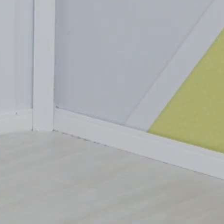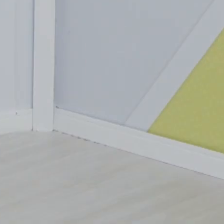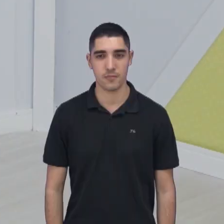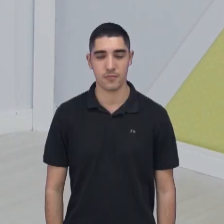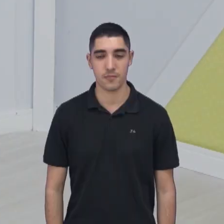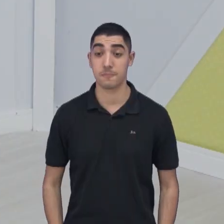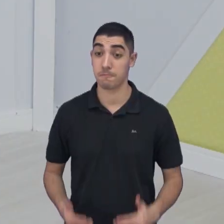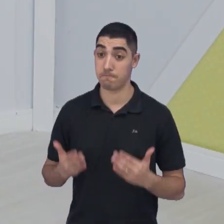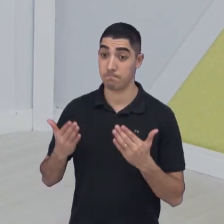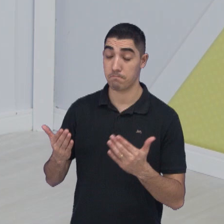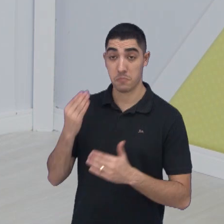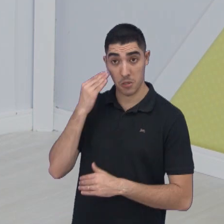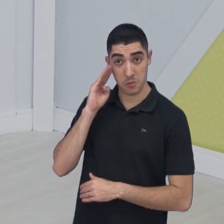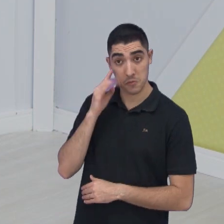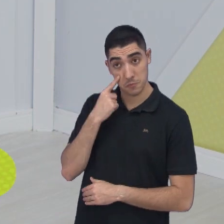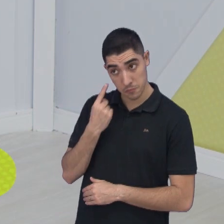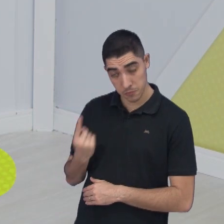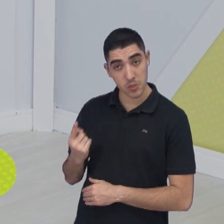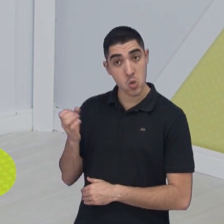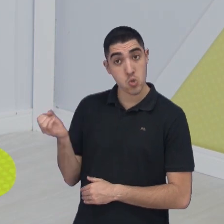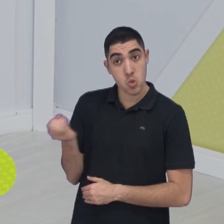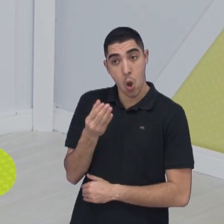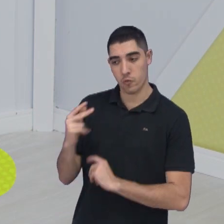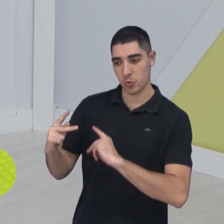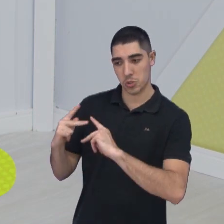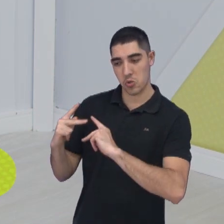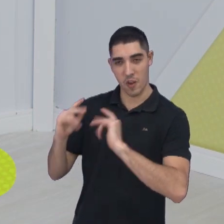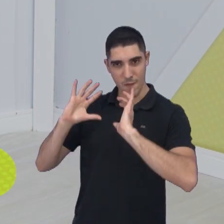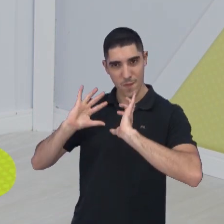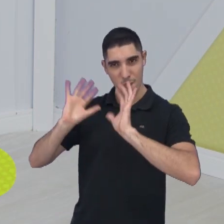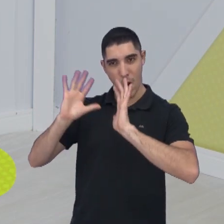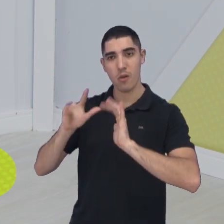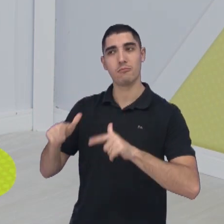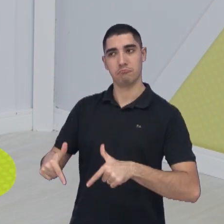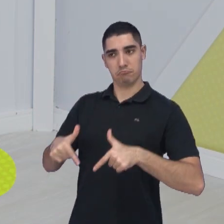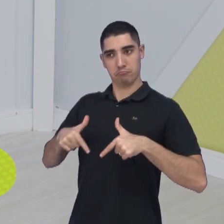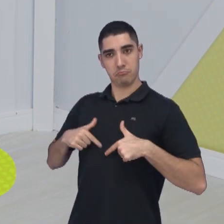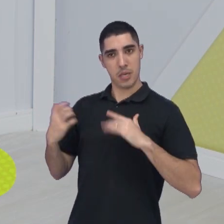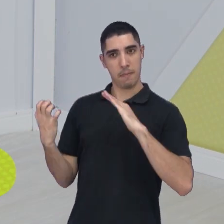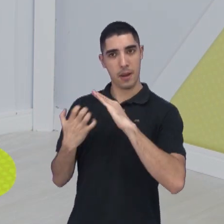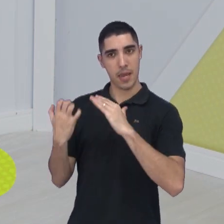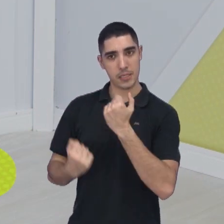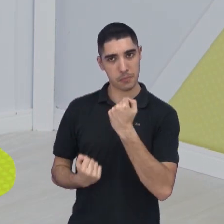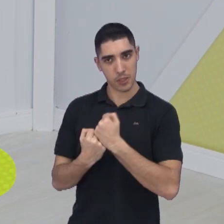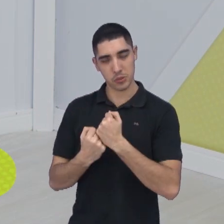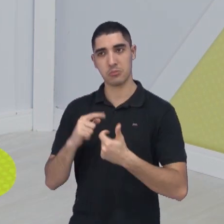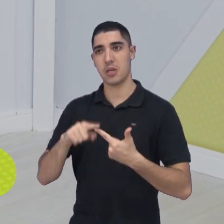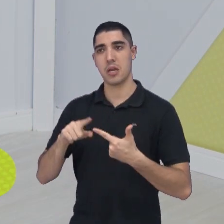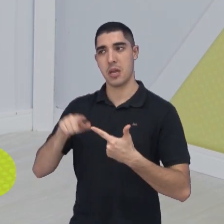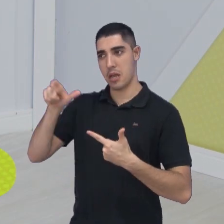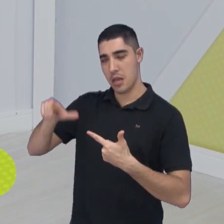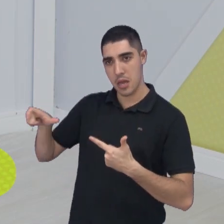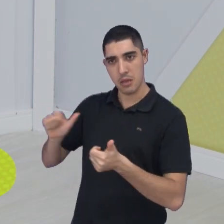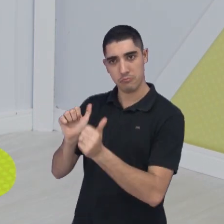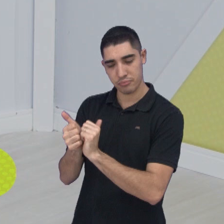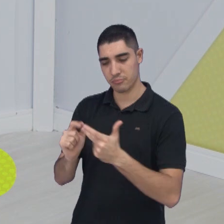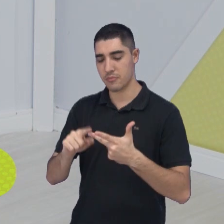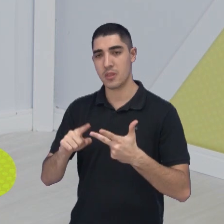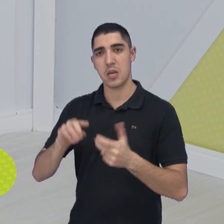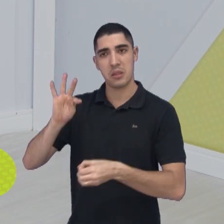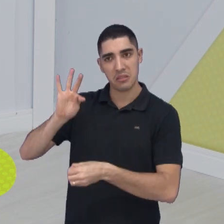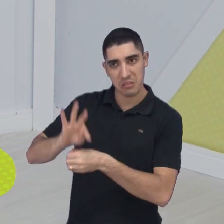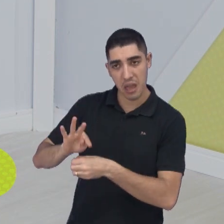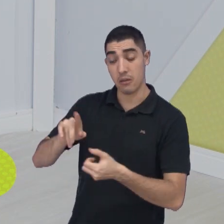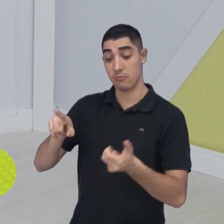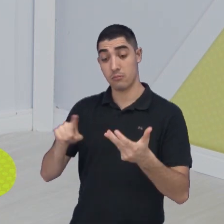Pois é, Brunão, tudo novo para esse vôlei São José, desde patrocinador, atletas, treinador. O adversário também é uma